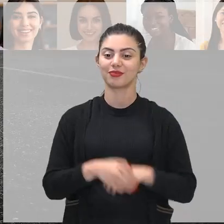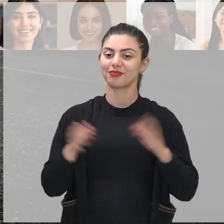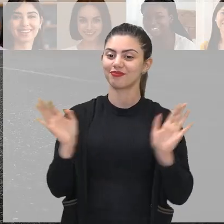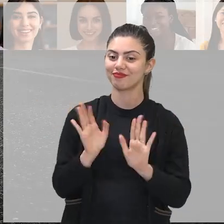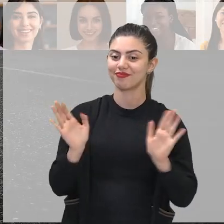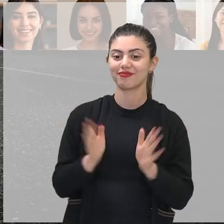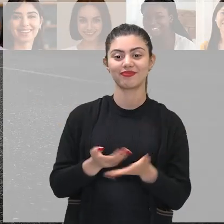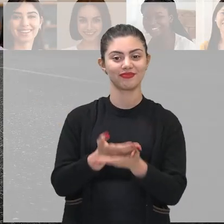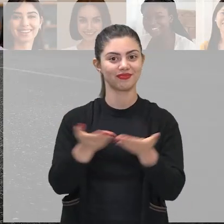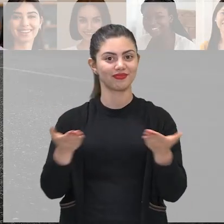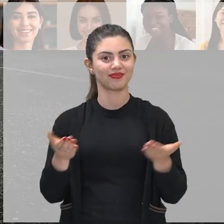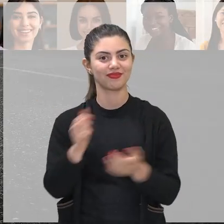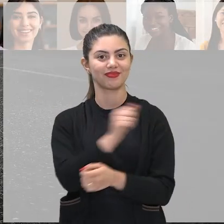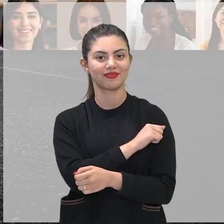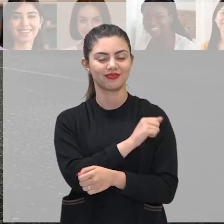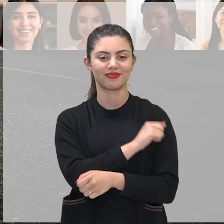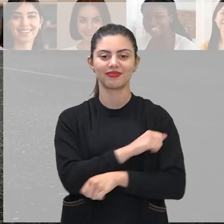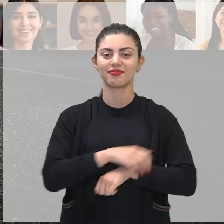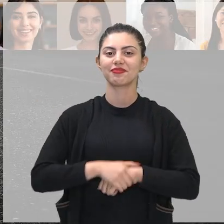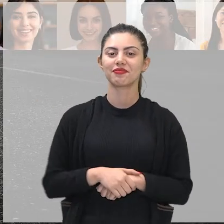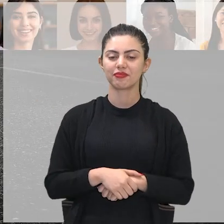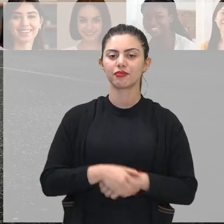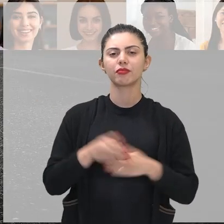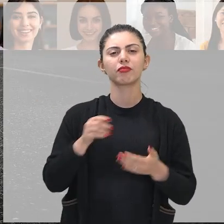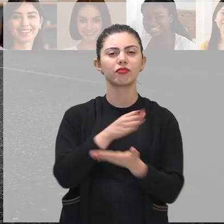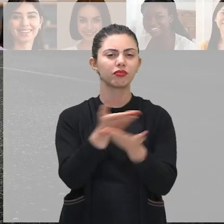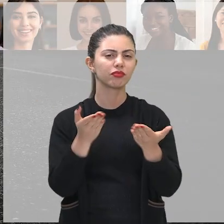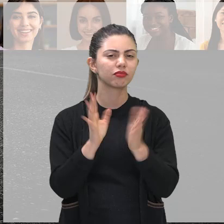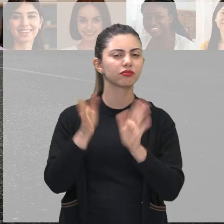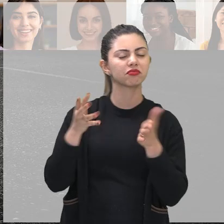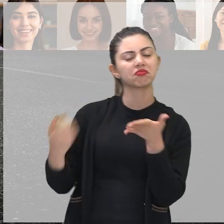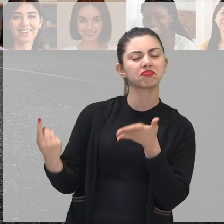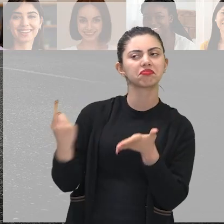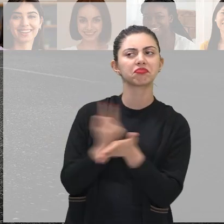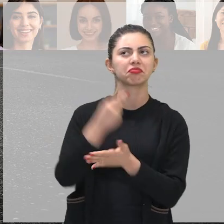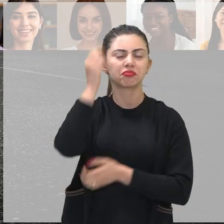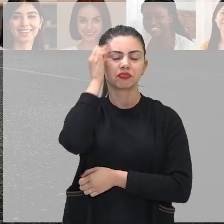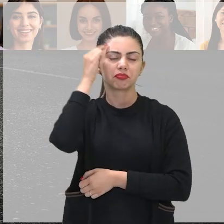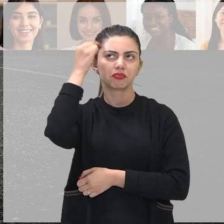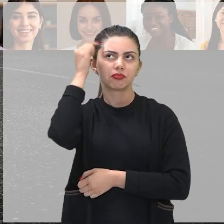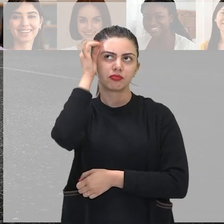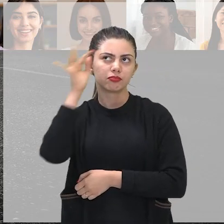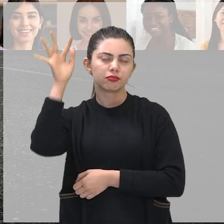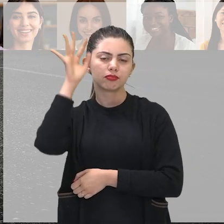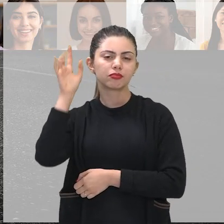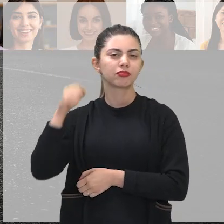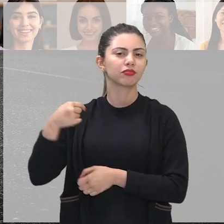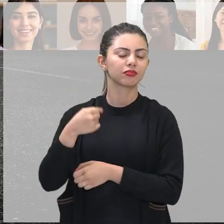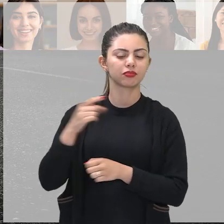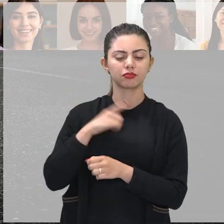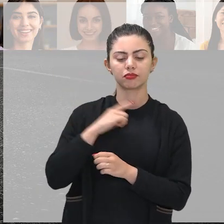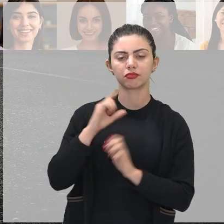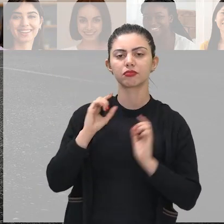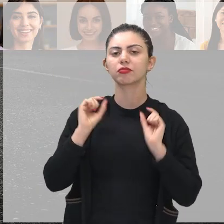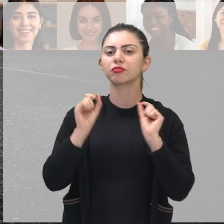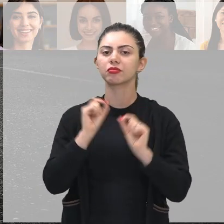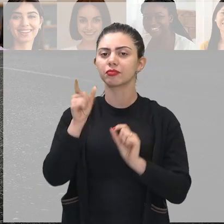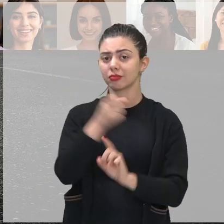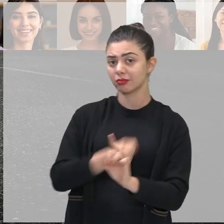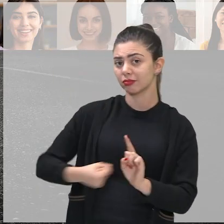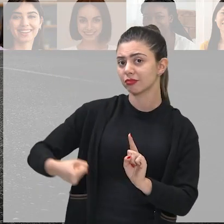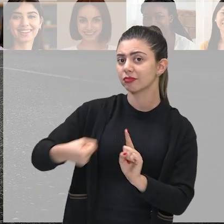Olá você, meu caro aluno, minha cara aluna. Você já pensou sobre a nossa